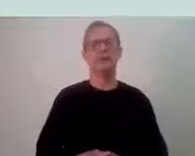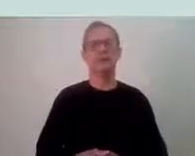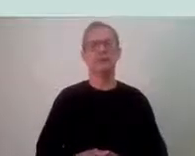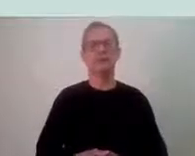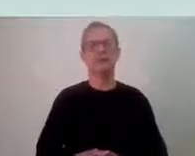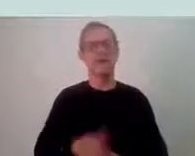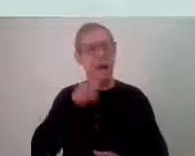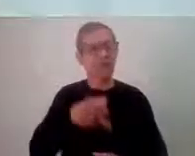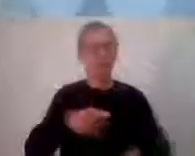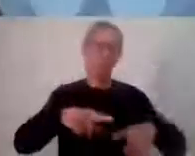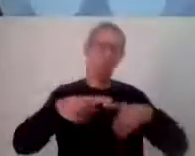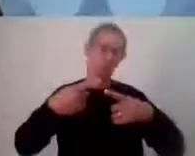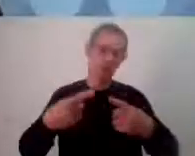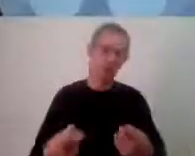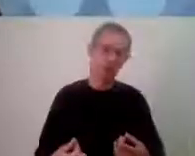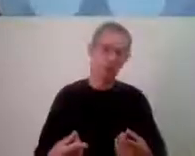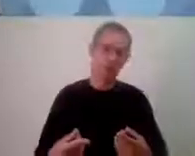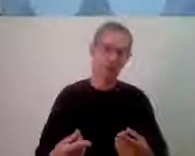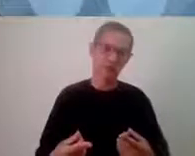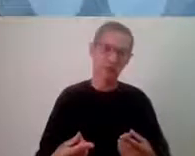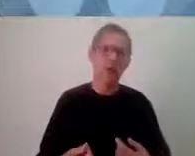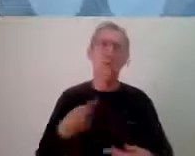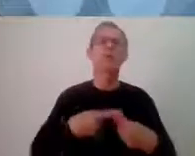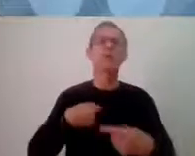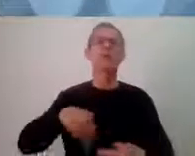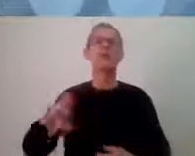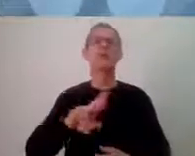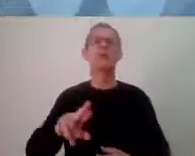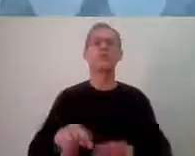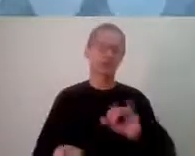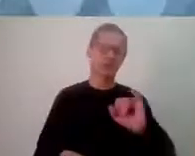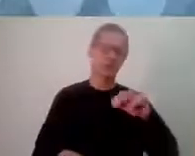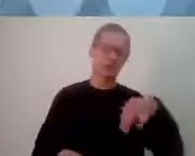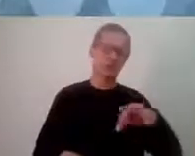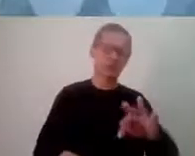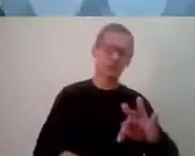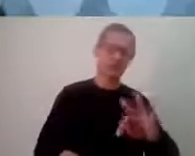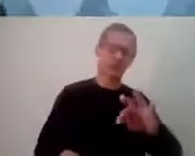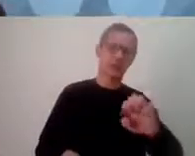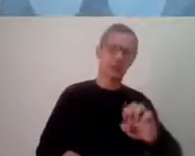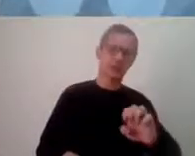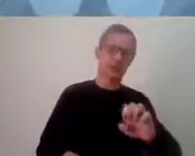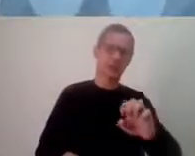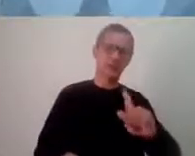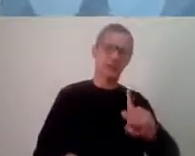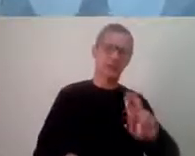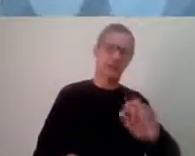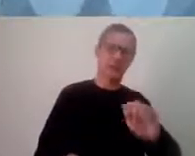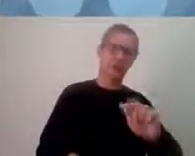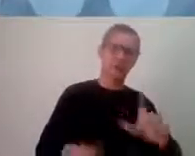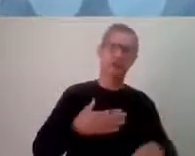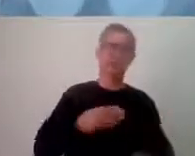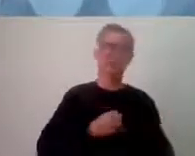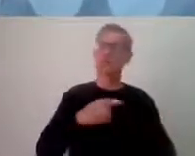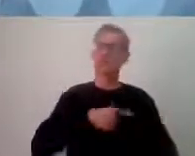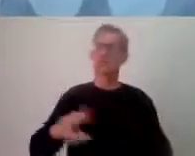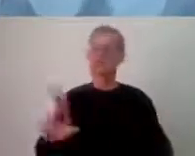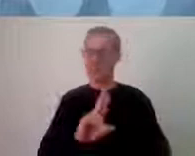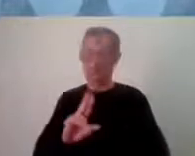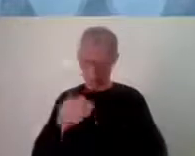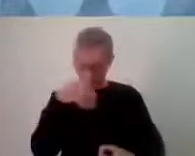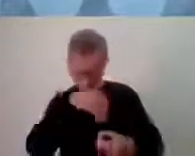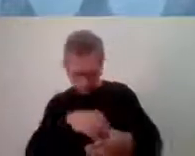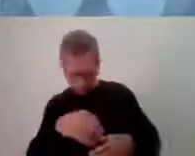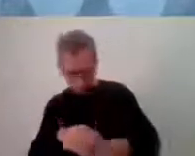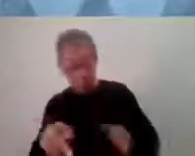Ah, professora, para que eu vou usar integral, né, na minha vida? Integral, ela tem algumas aplicações. Dentro